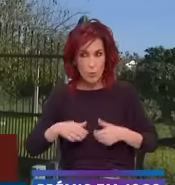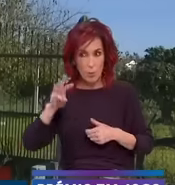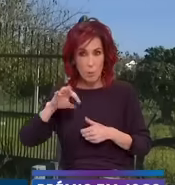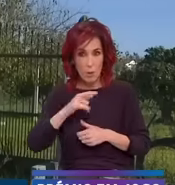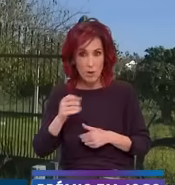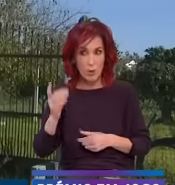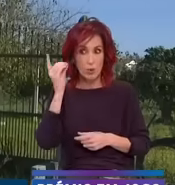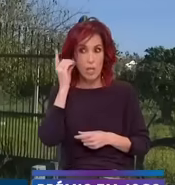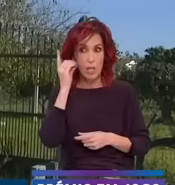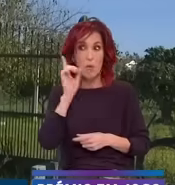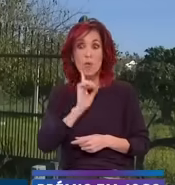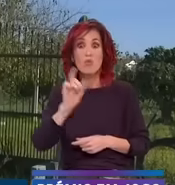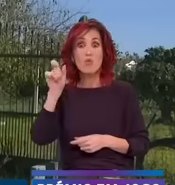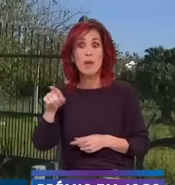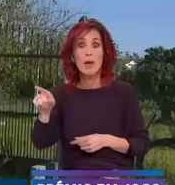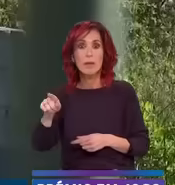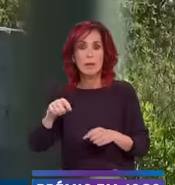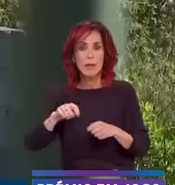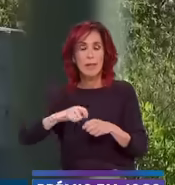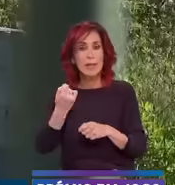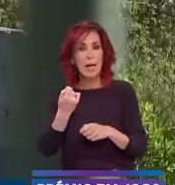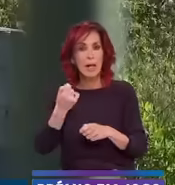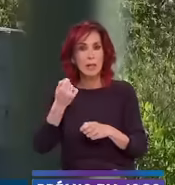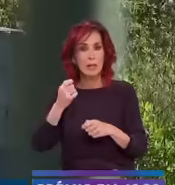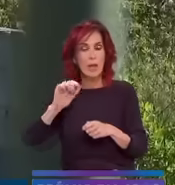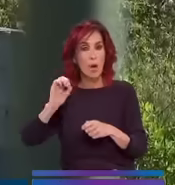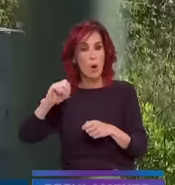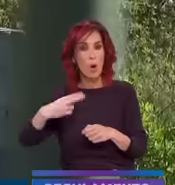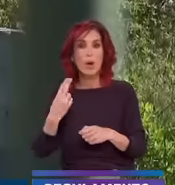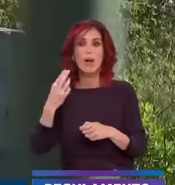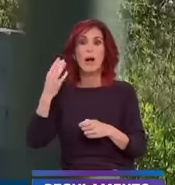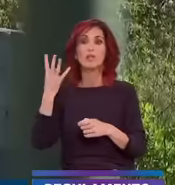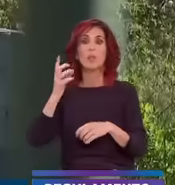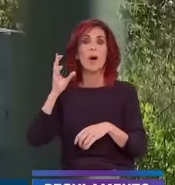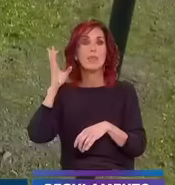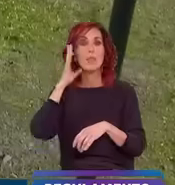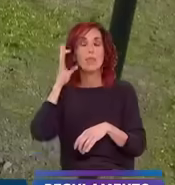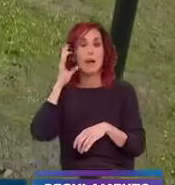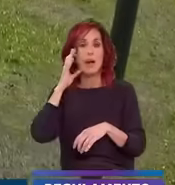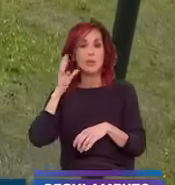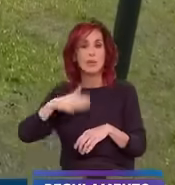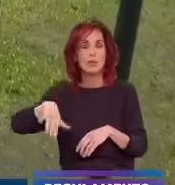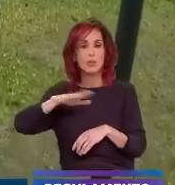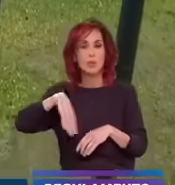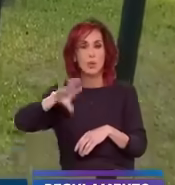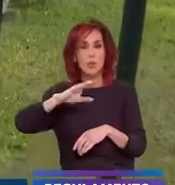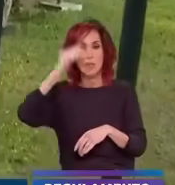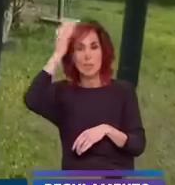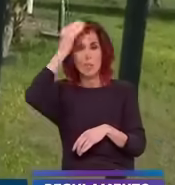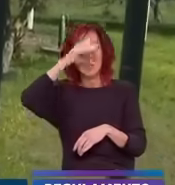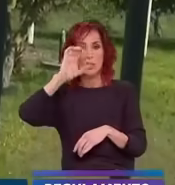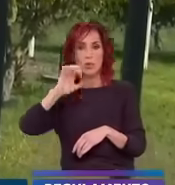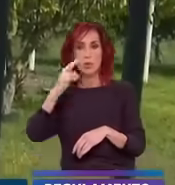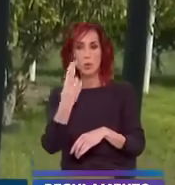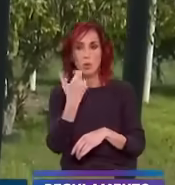que o telemóvel desta mulher é ativado às 4 da tarde na estrada municipal 1008, em Cuba, no Alentejo,